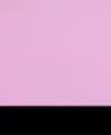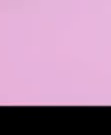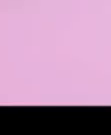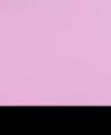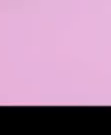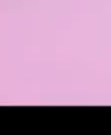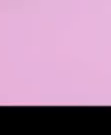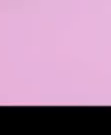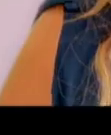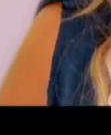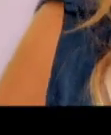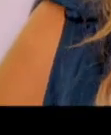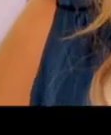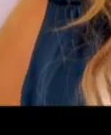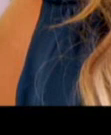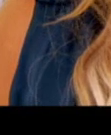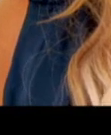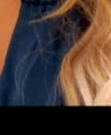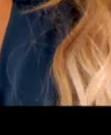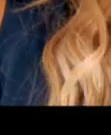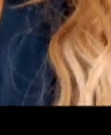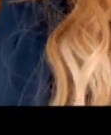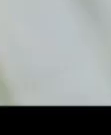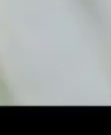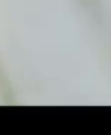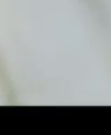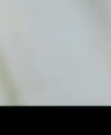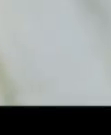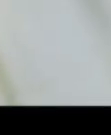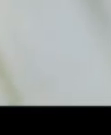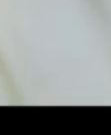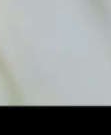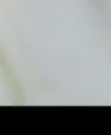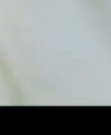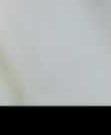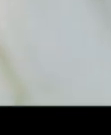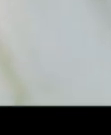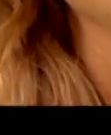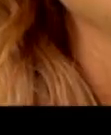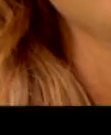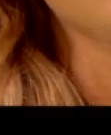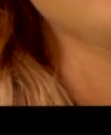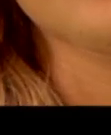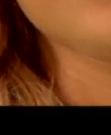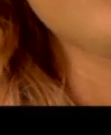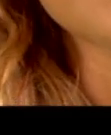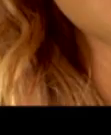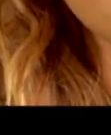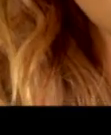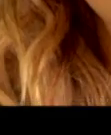casar. Sou uma língua destravada, tenho muitos ciúmes do meu Dioguinho. Meu Dioguinho, meu Dioguinho. Não tem medo de se apaixonar na Casa dos